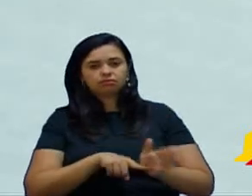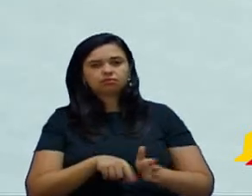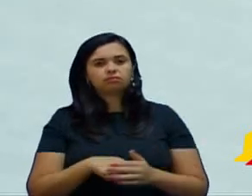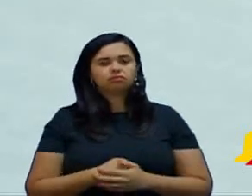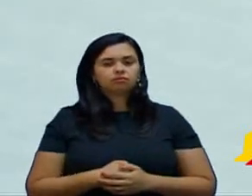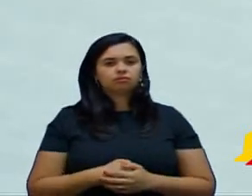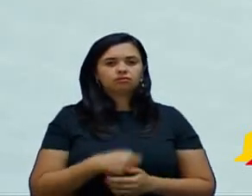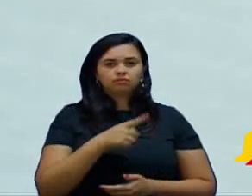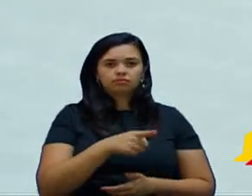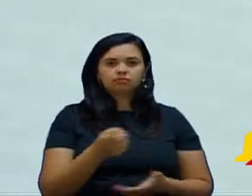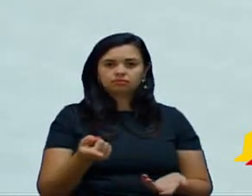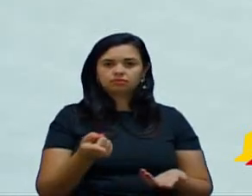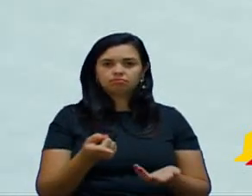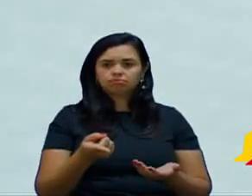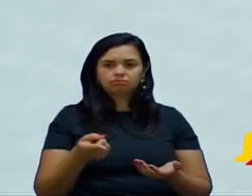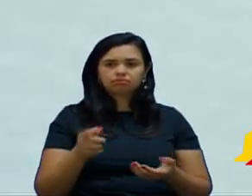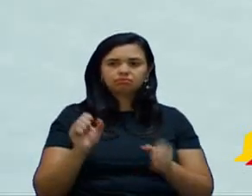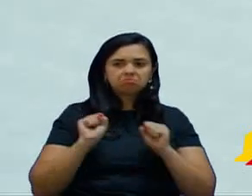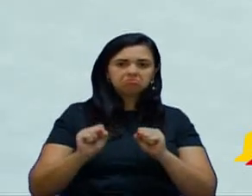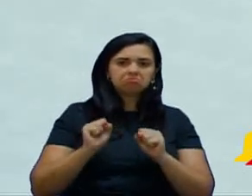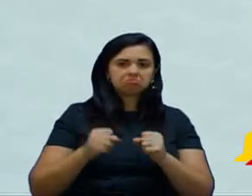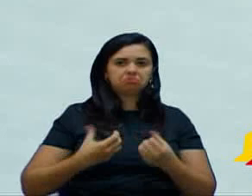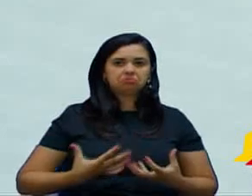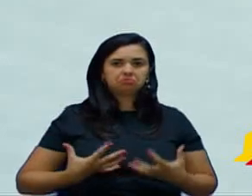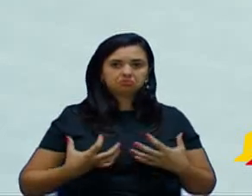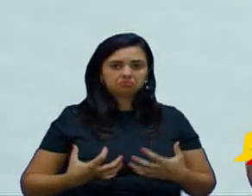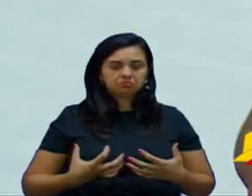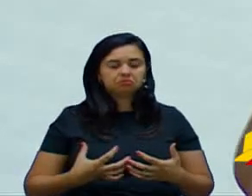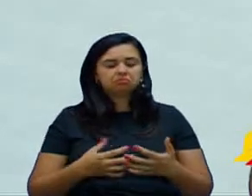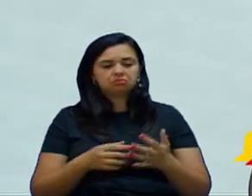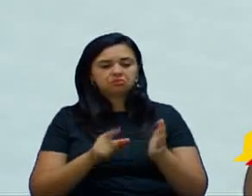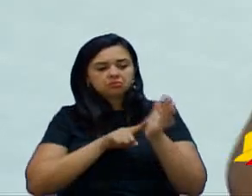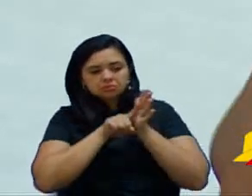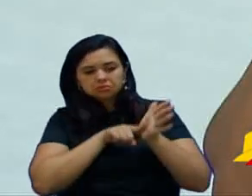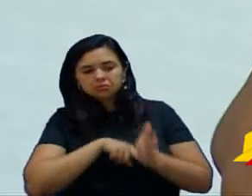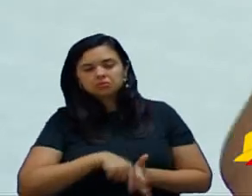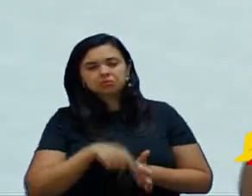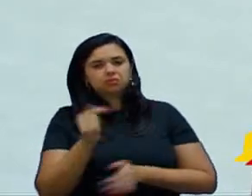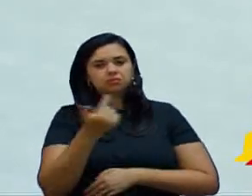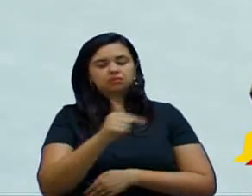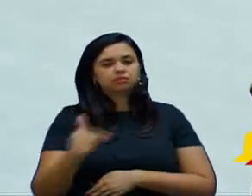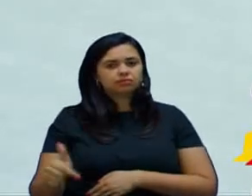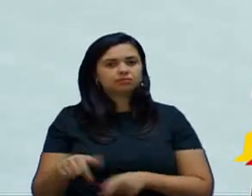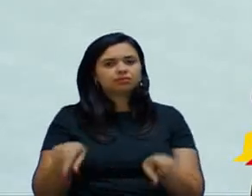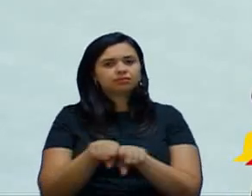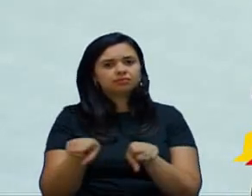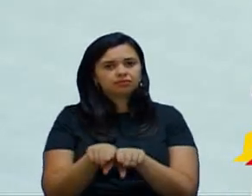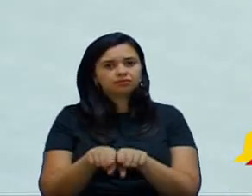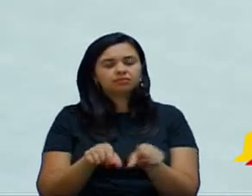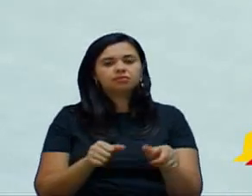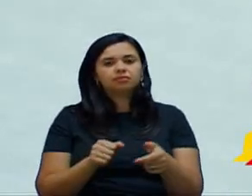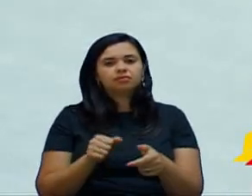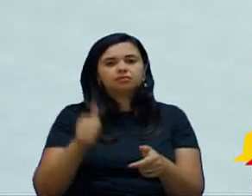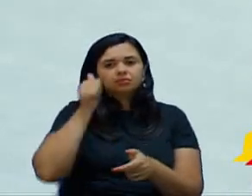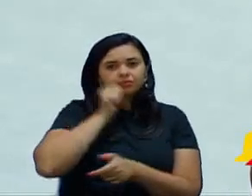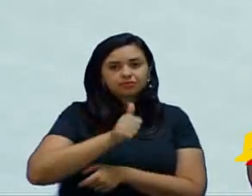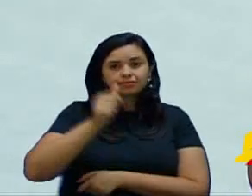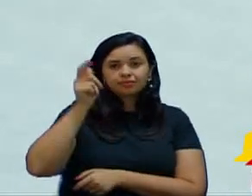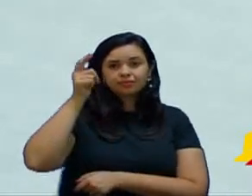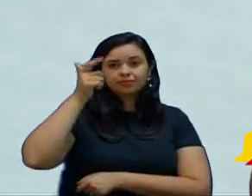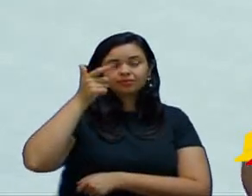oferecido a mamografia para a mulher. Então, para as mulheres que conseguem fazer a mamografia,